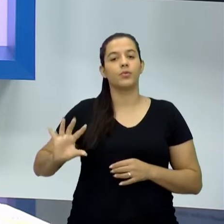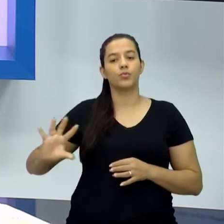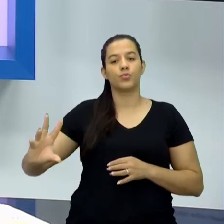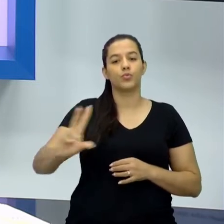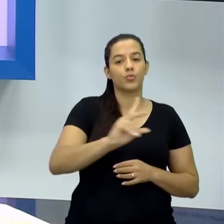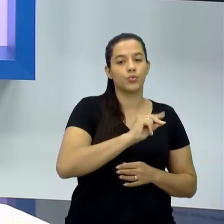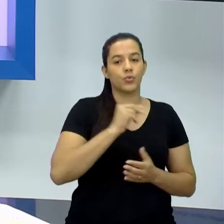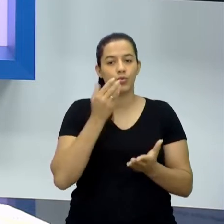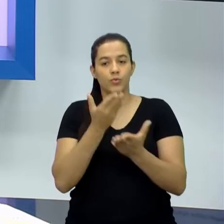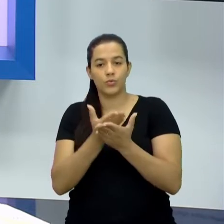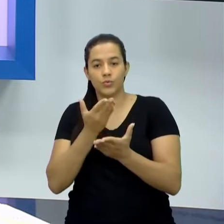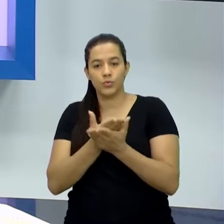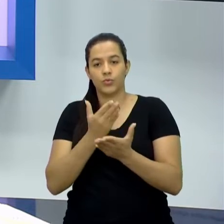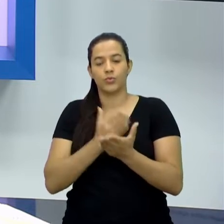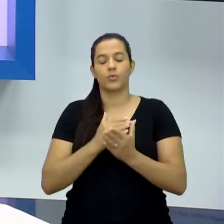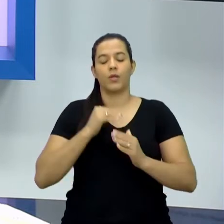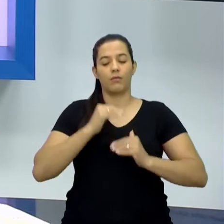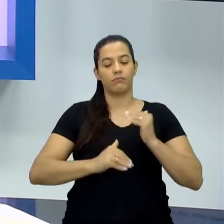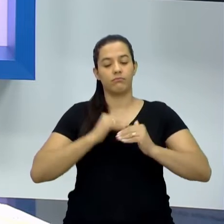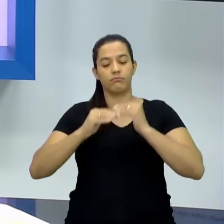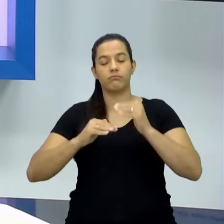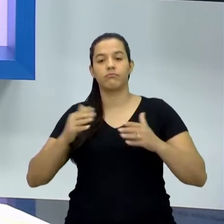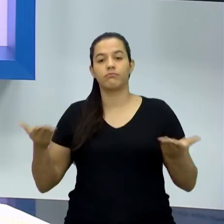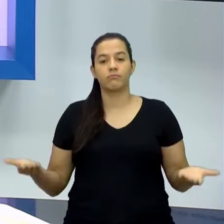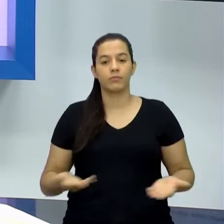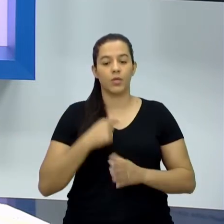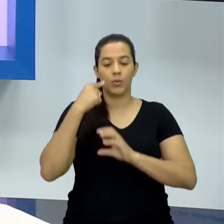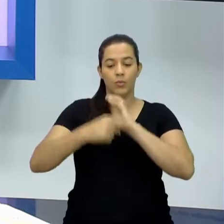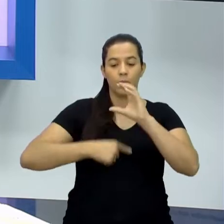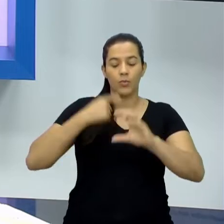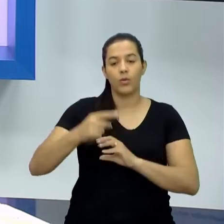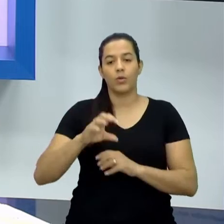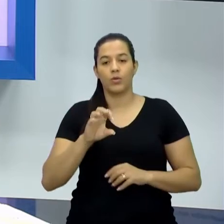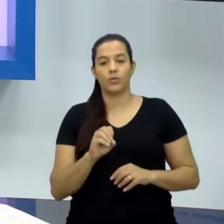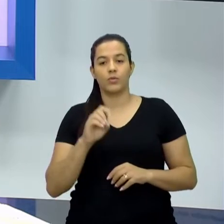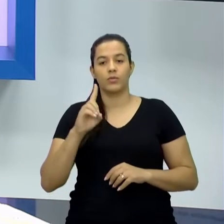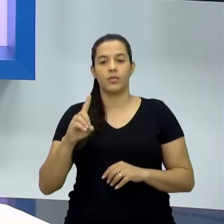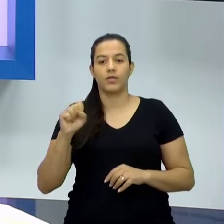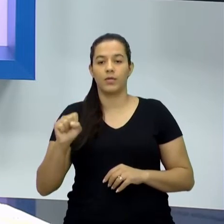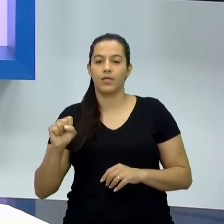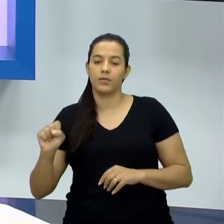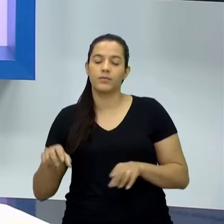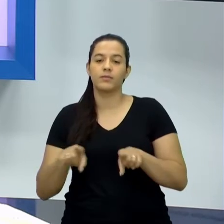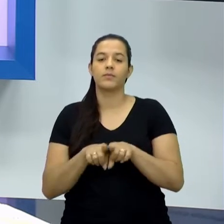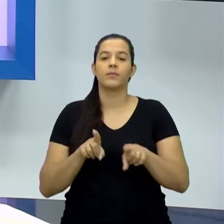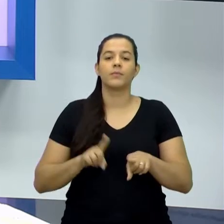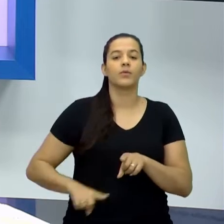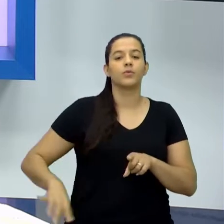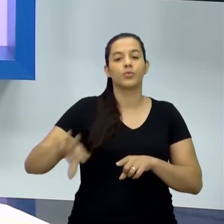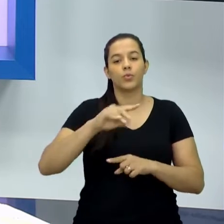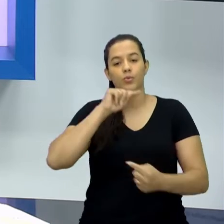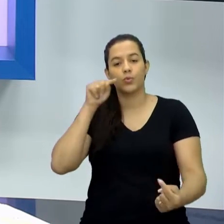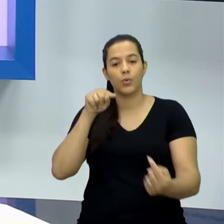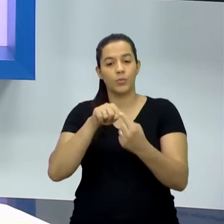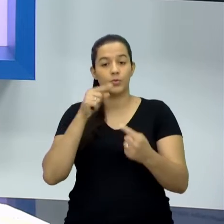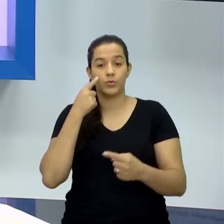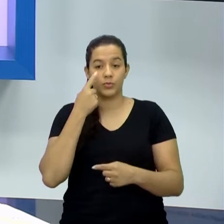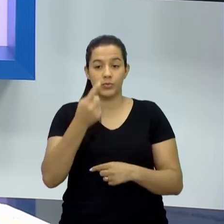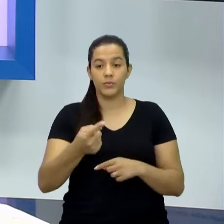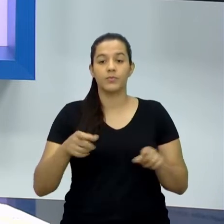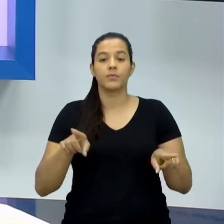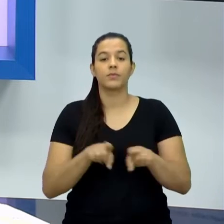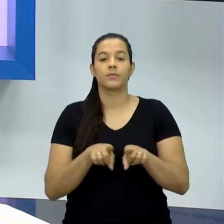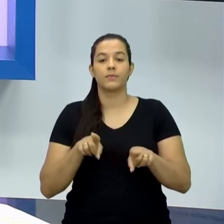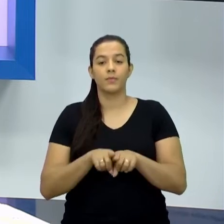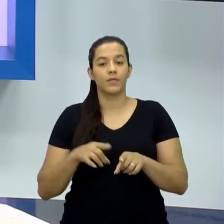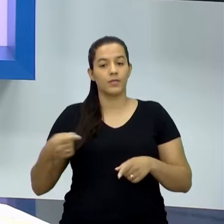esse estudo aí sendo levantado no mundo, os ODS que são os objetivos, vocês vão ver que não é